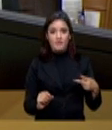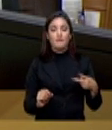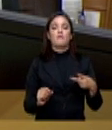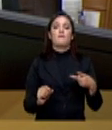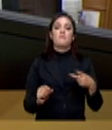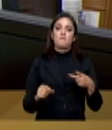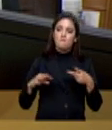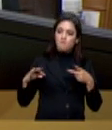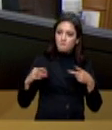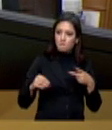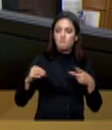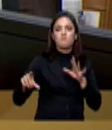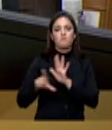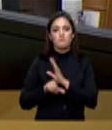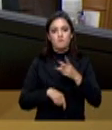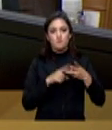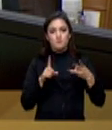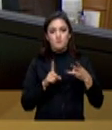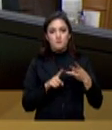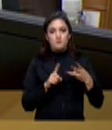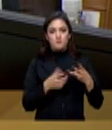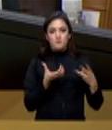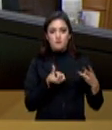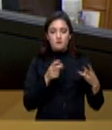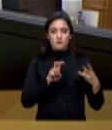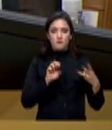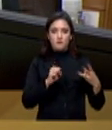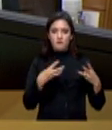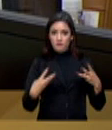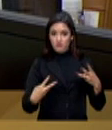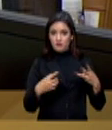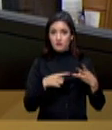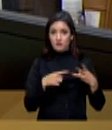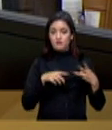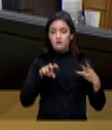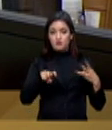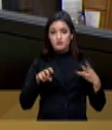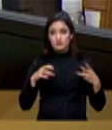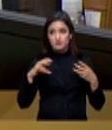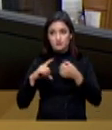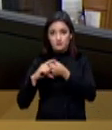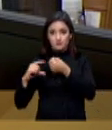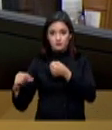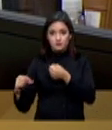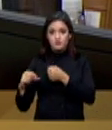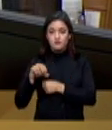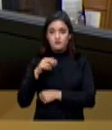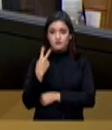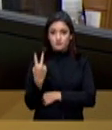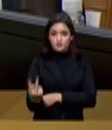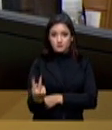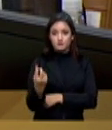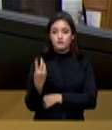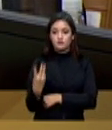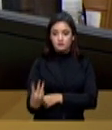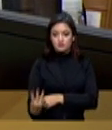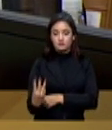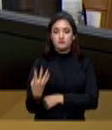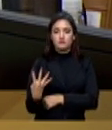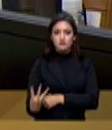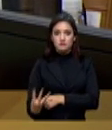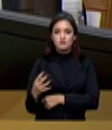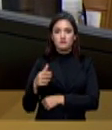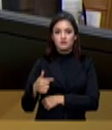14026 ADM 6583 proposta em Face dos artigos 2º 3º